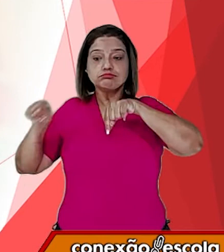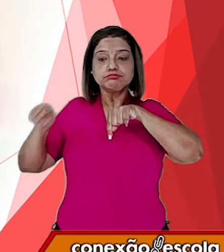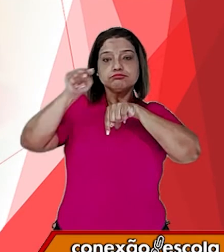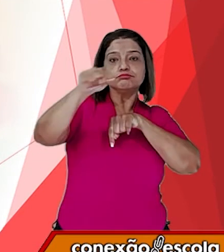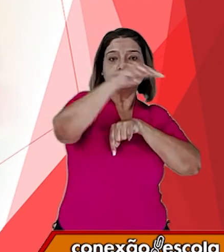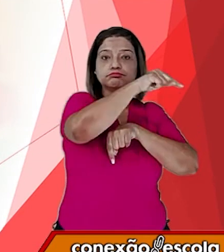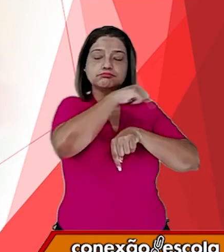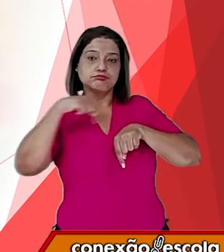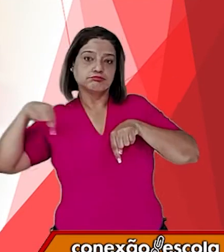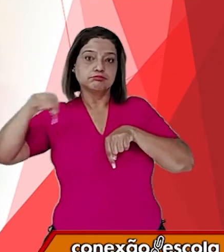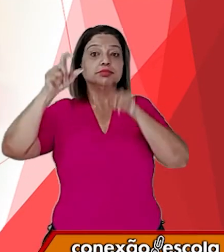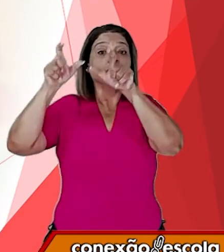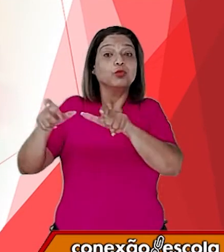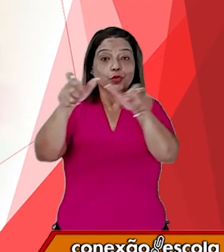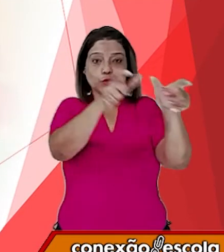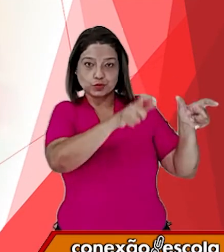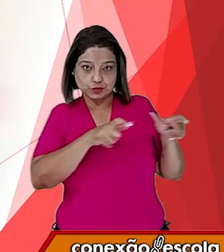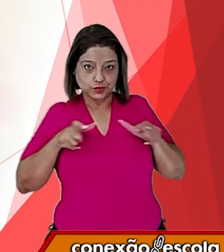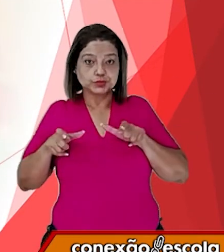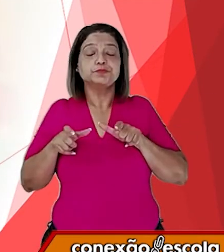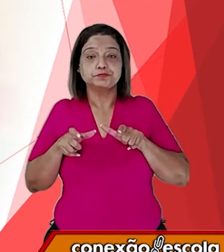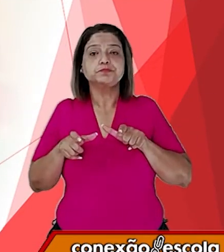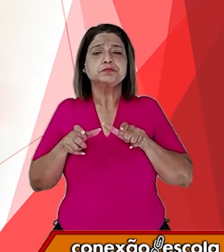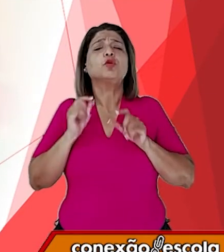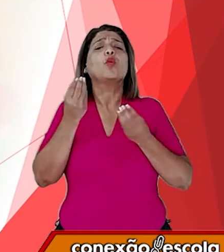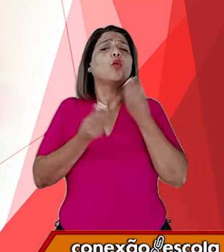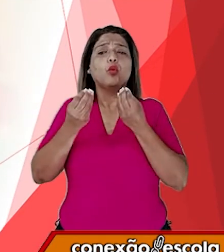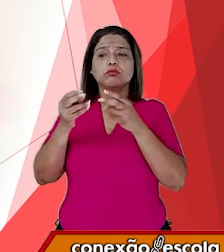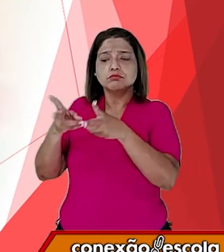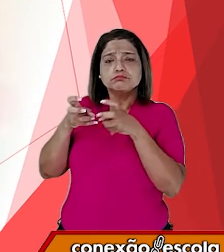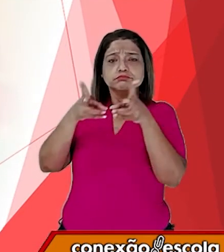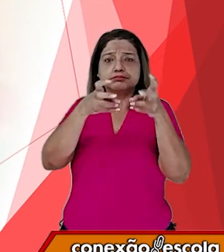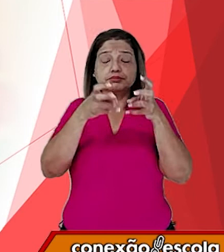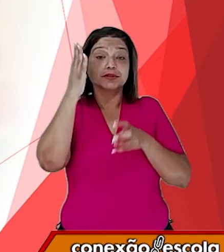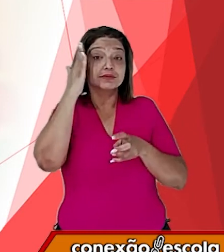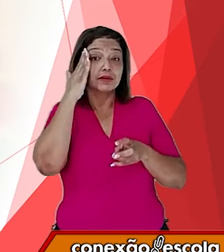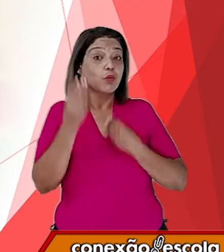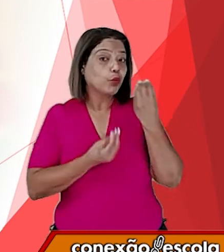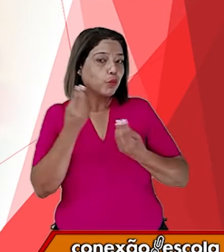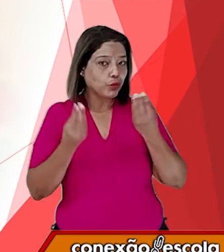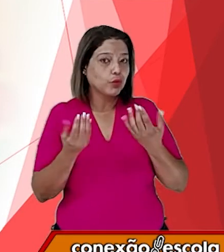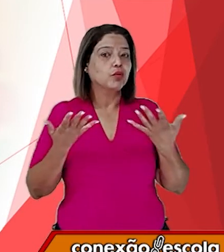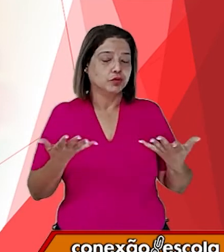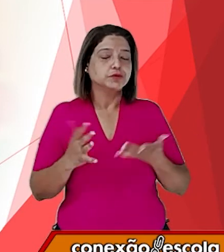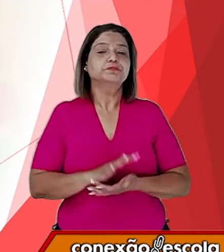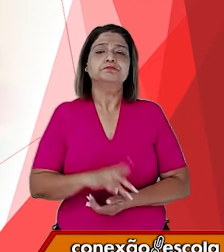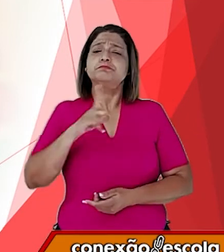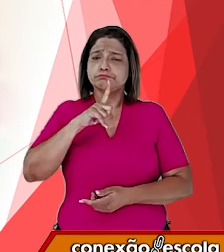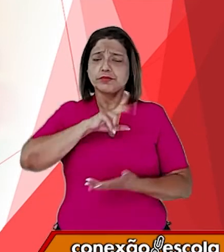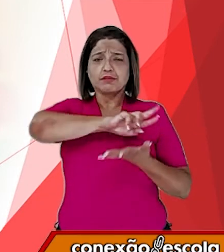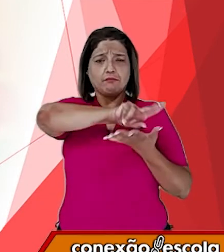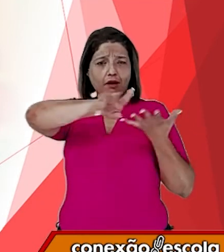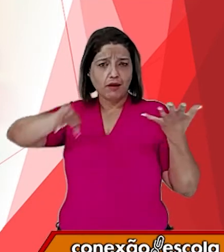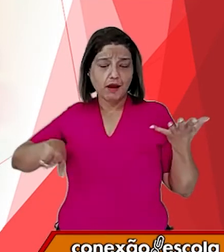que integram o espaço. E como identificar os pontos cardeais? Existem diversas formas